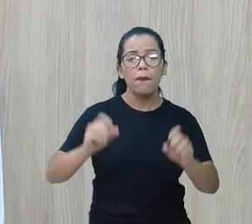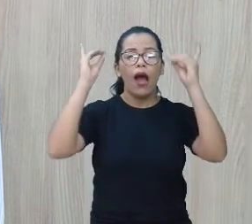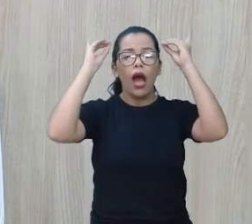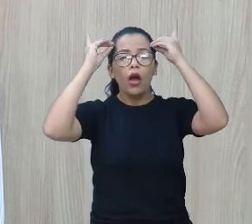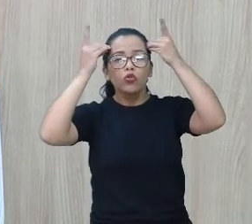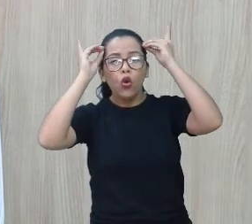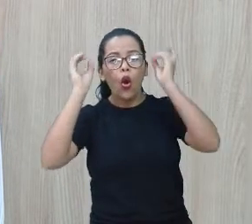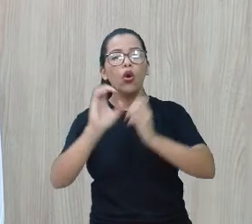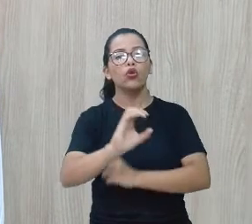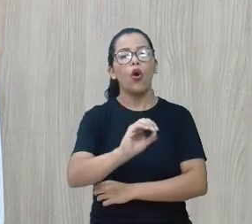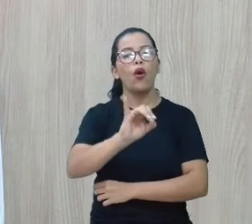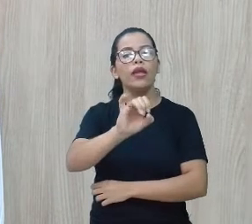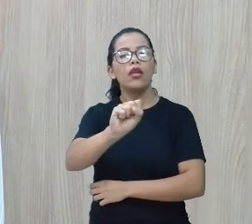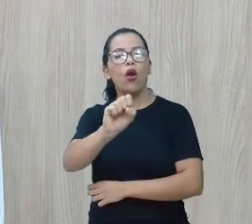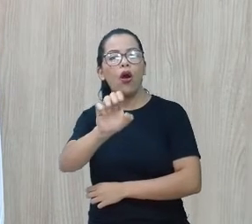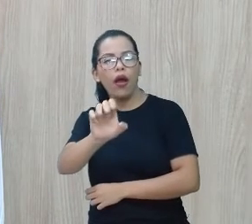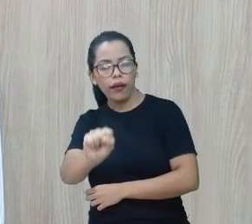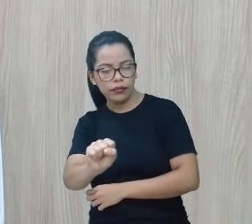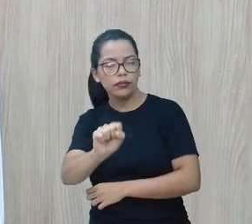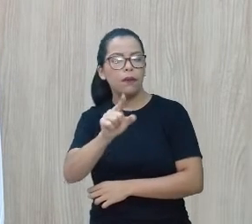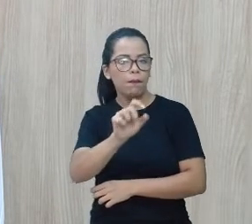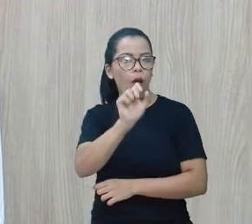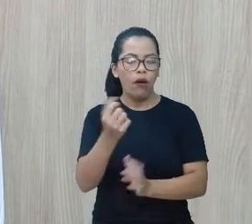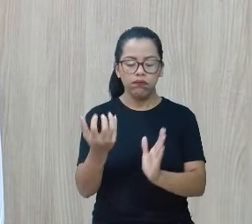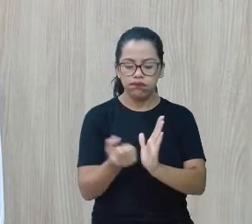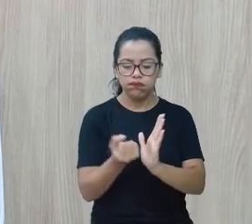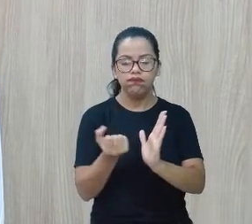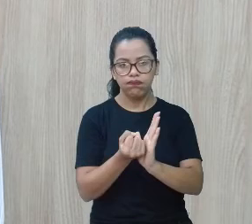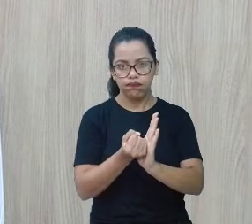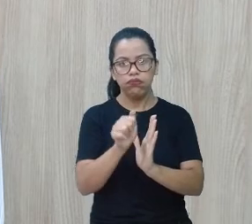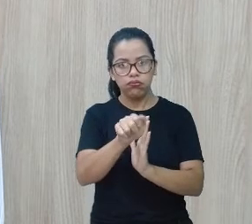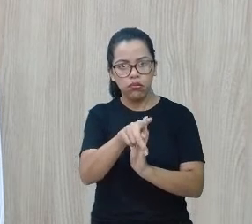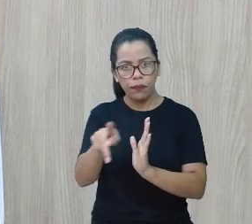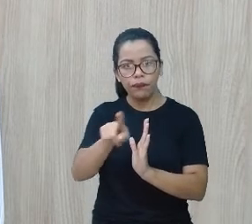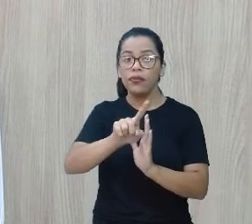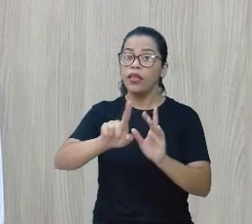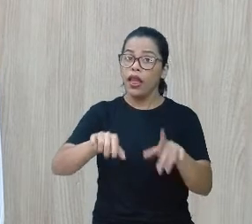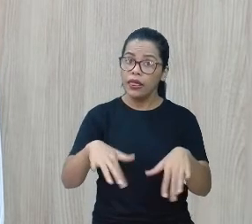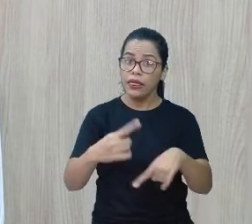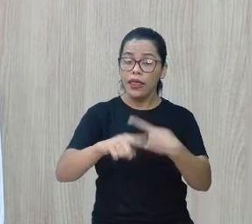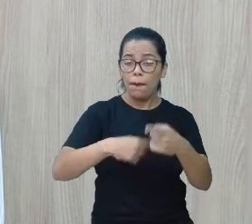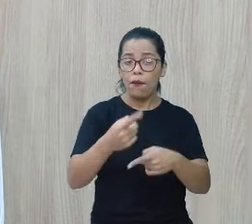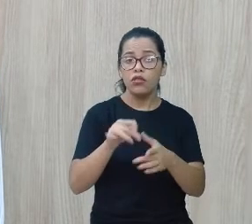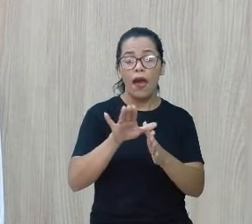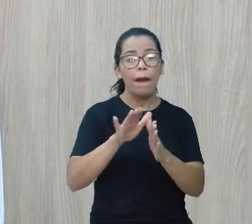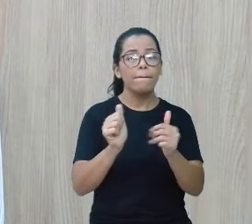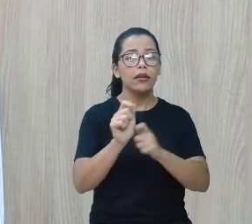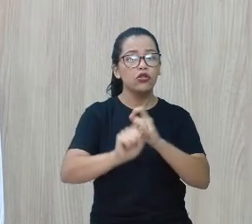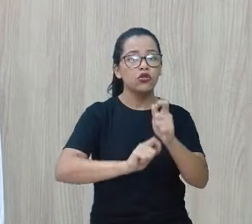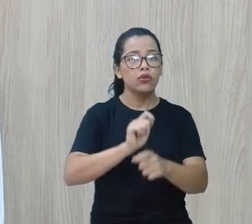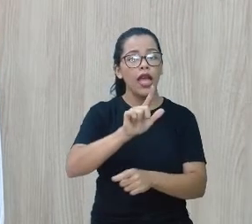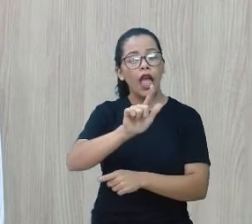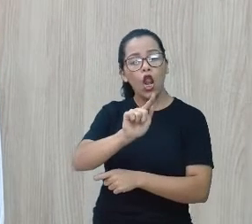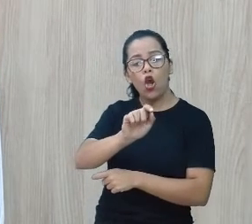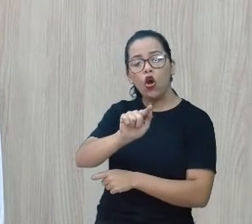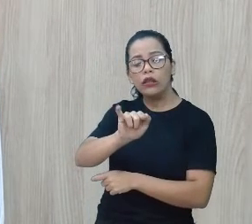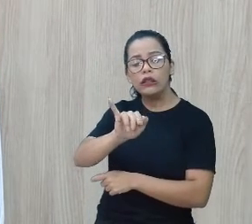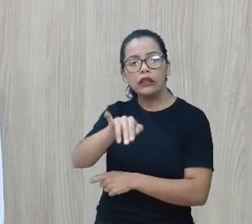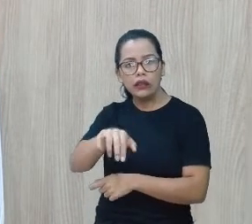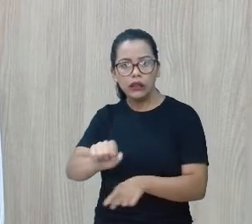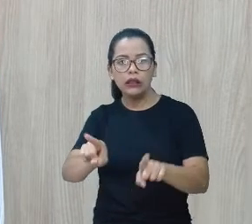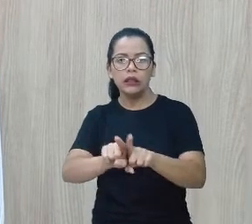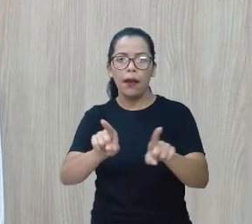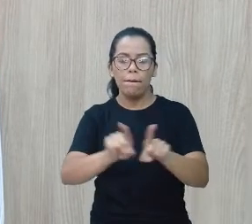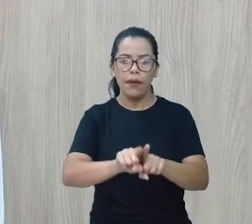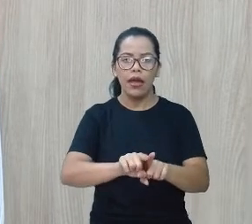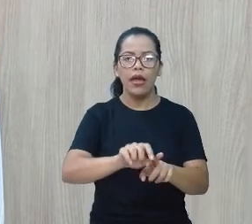Android, baixa o aplicativo, instala e vai pedir o login e a senha. O login é a sua matrícula e